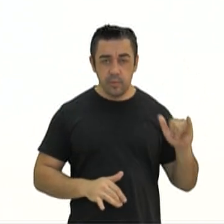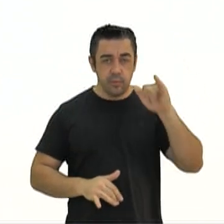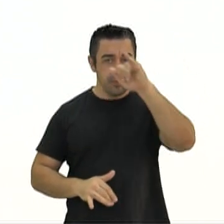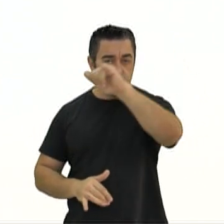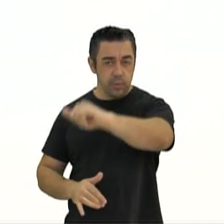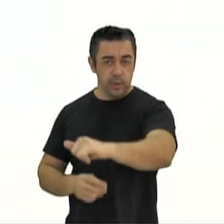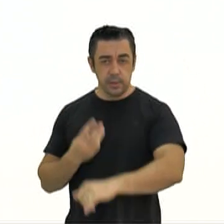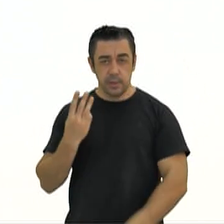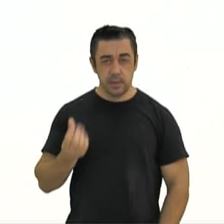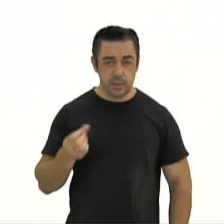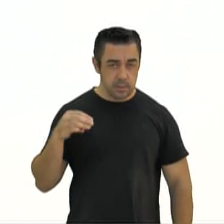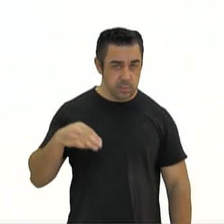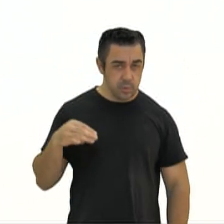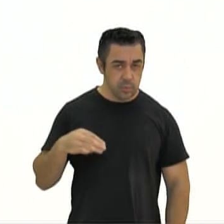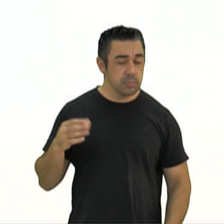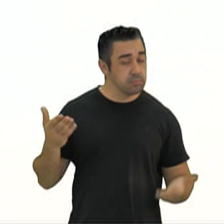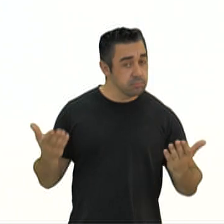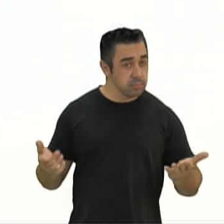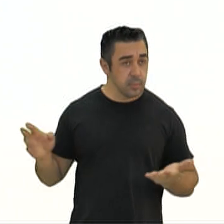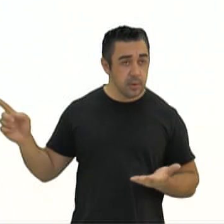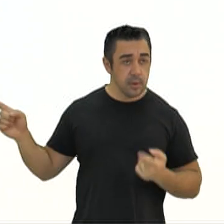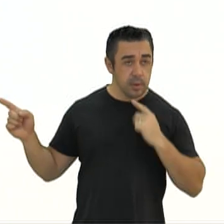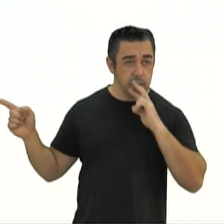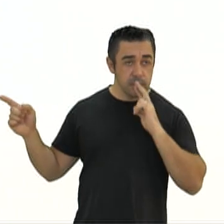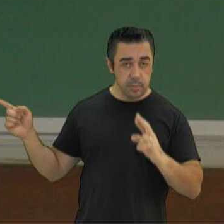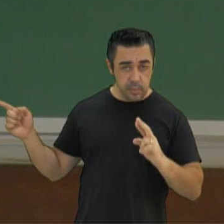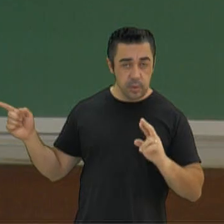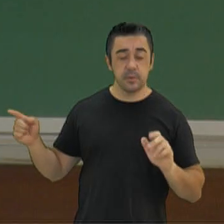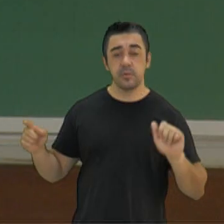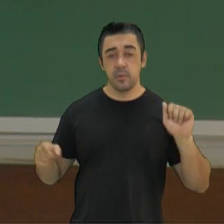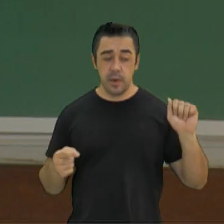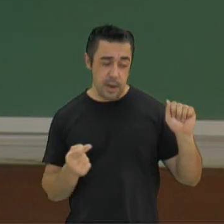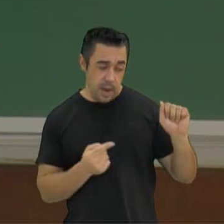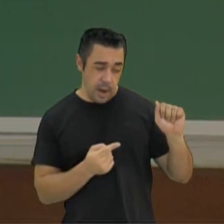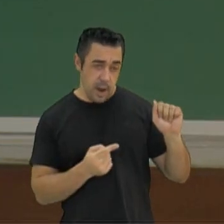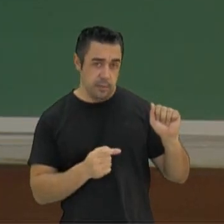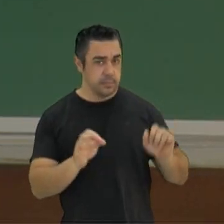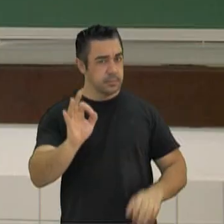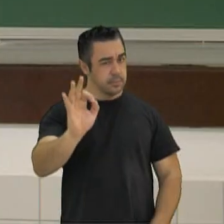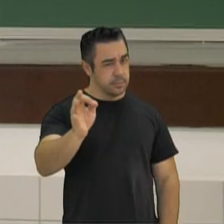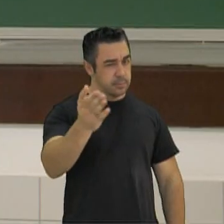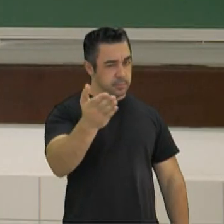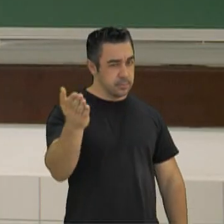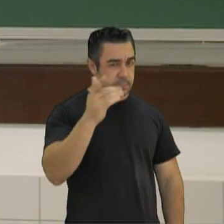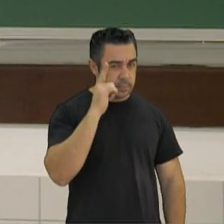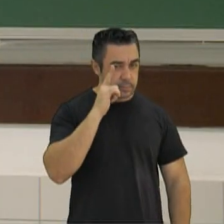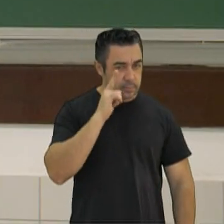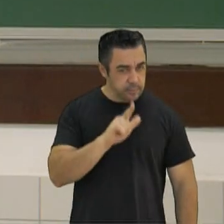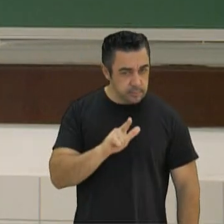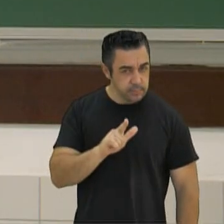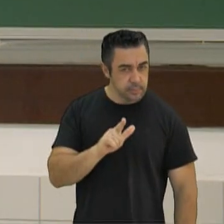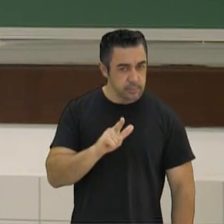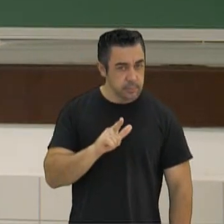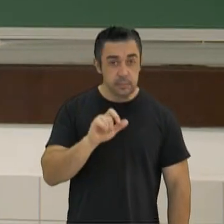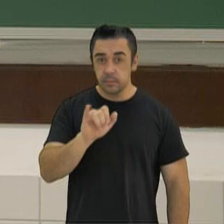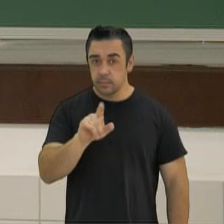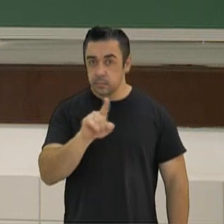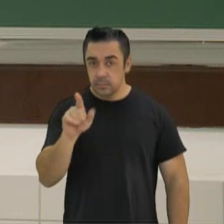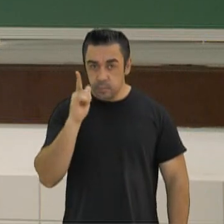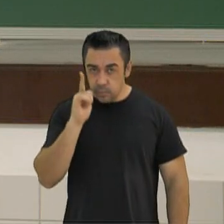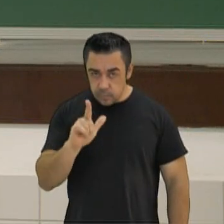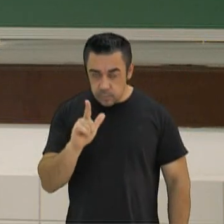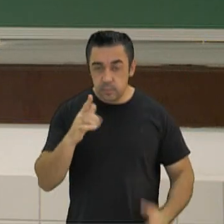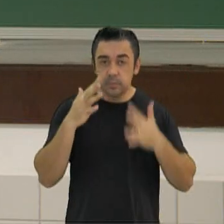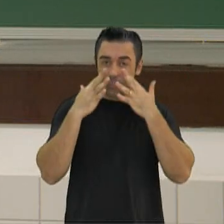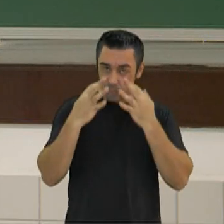certo? Muito bem, essa era o item A. Tenho certeza que você em casa conseguiu. Se não conseguiu,